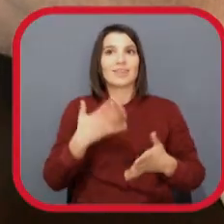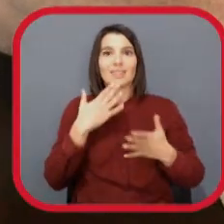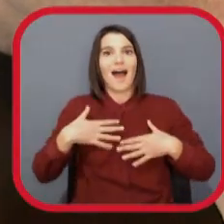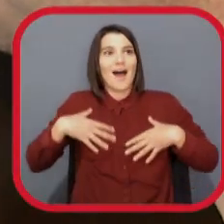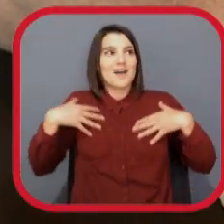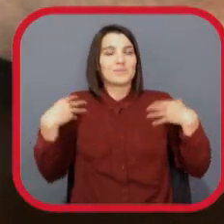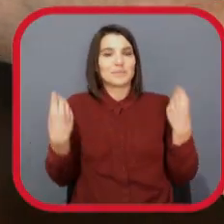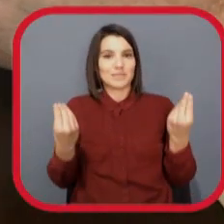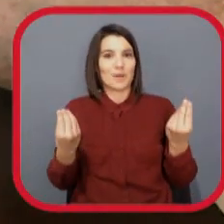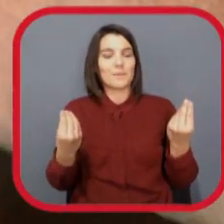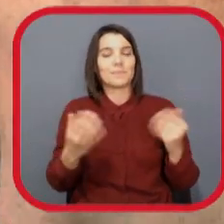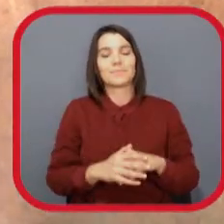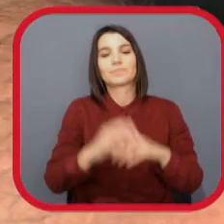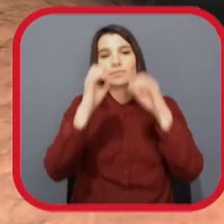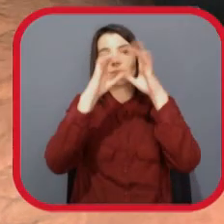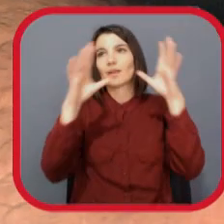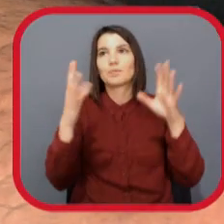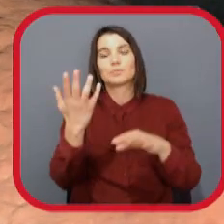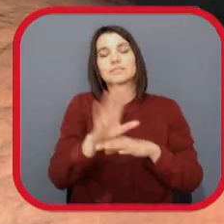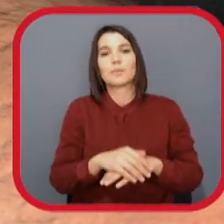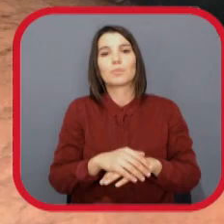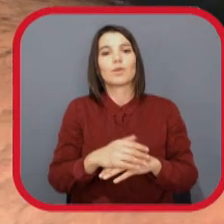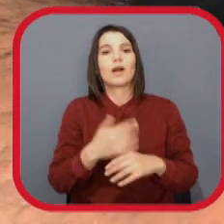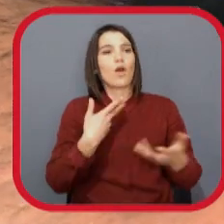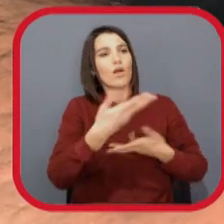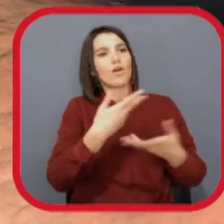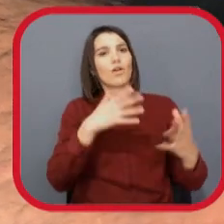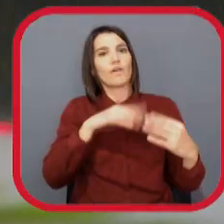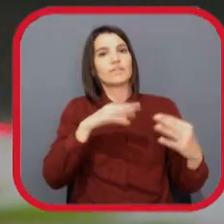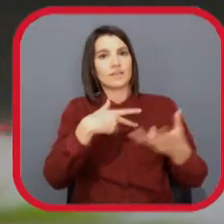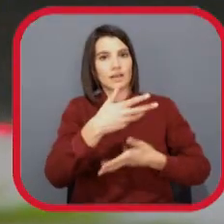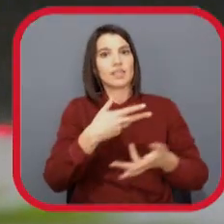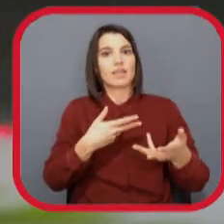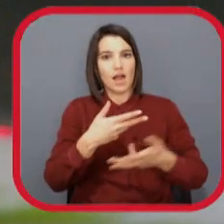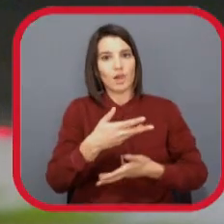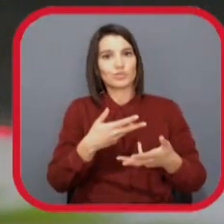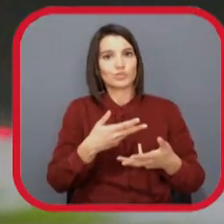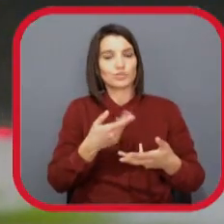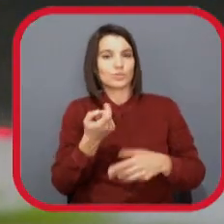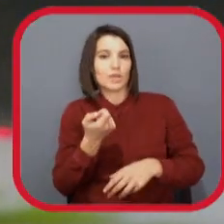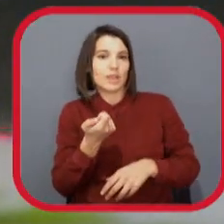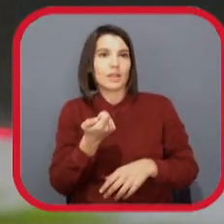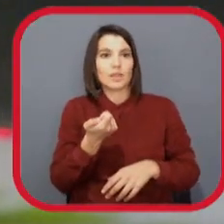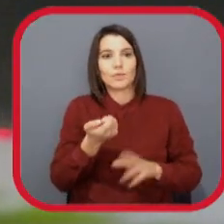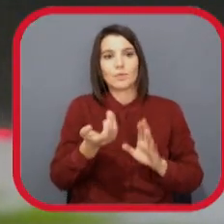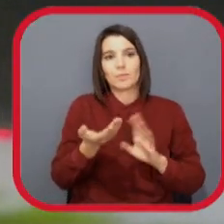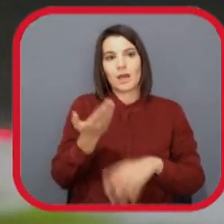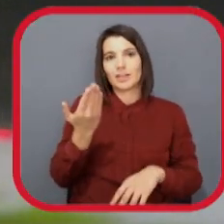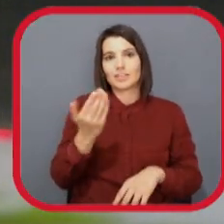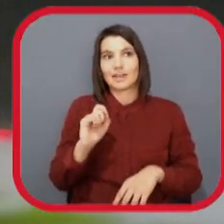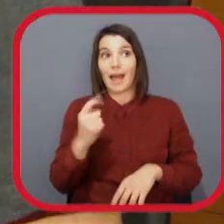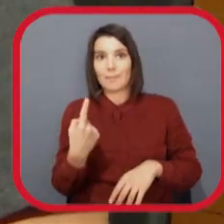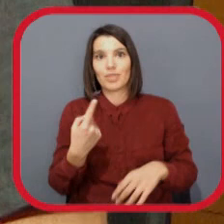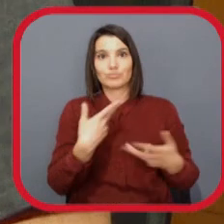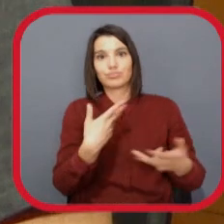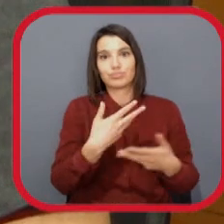dessas emoções, só para termos uma noção, por exemplo, para fazer diálogos e assim um bocadinho mais ou menos